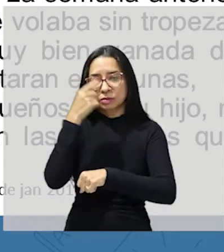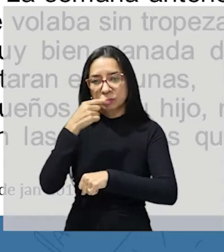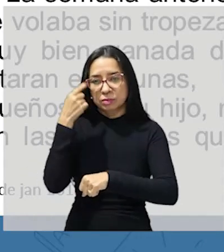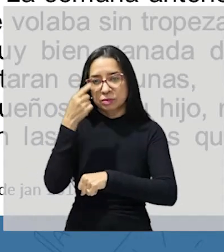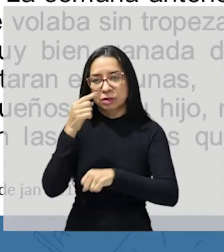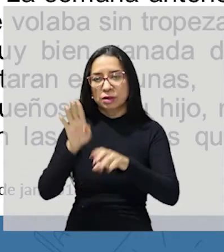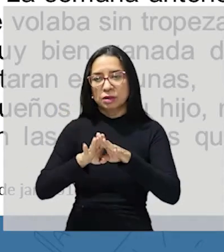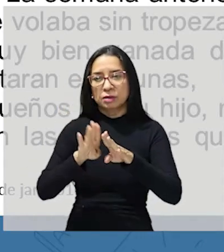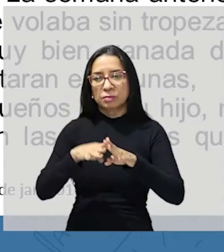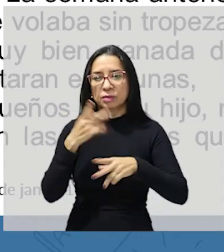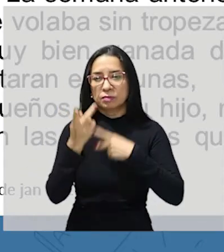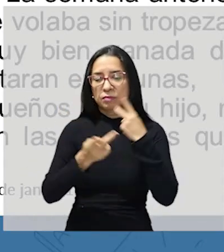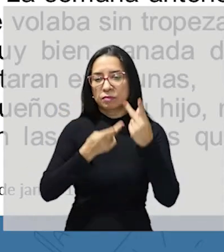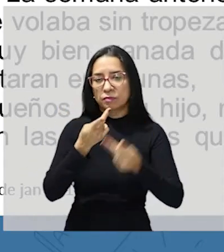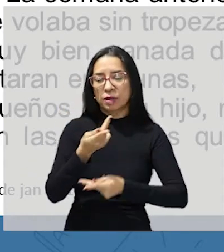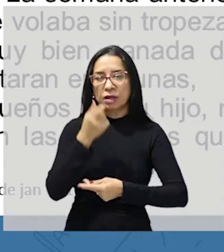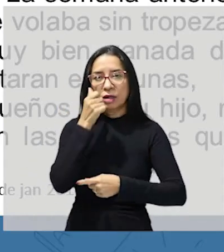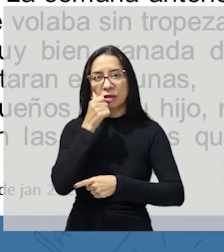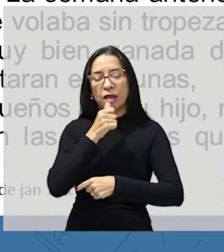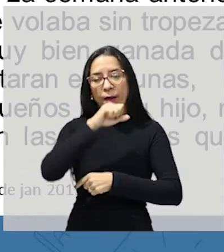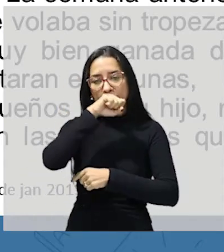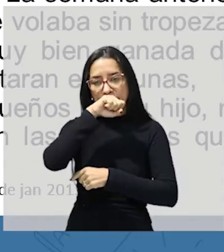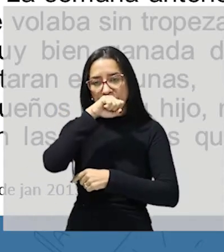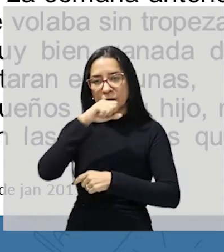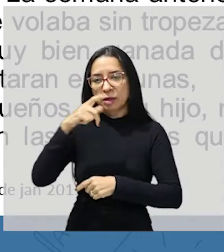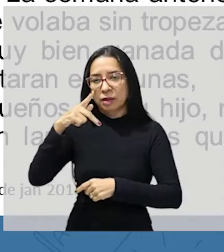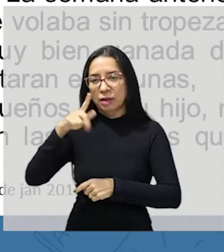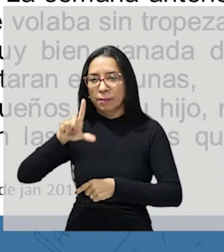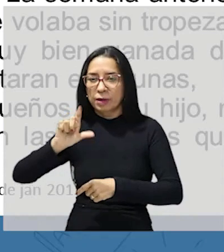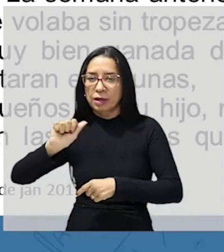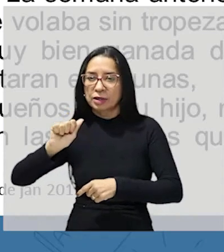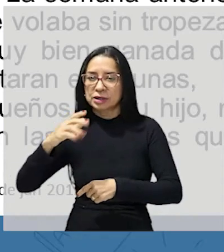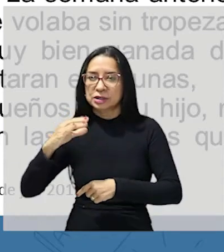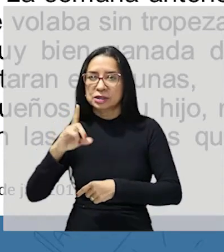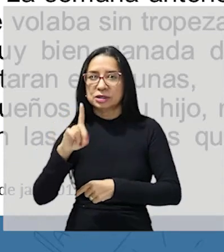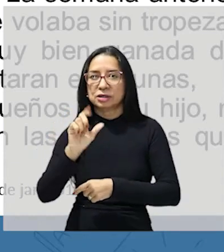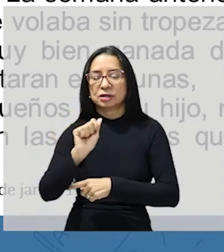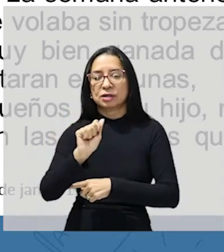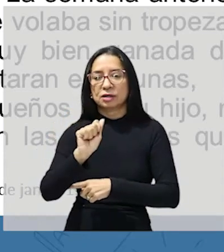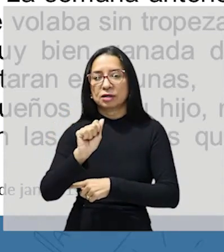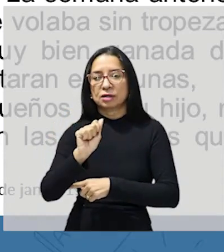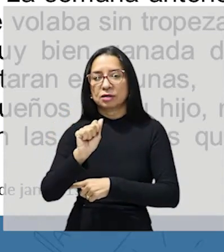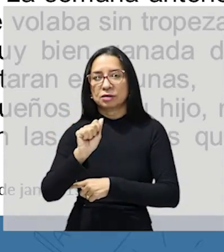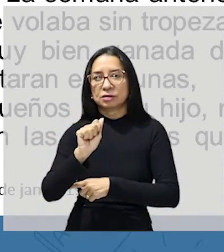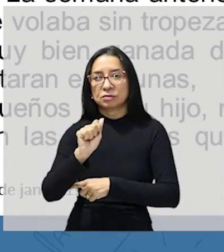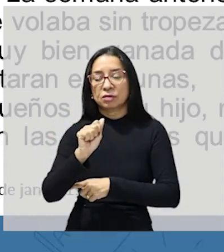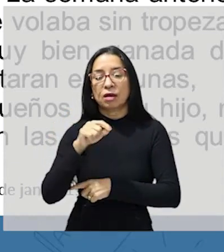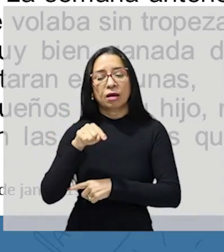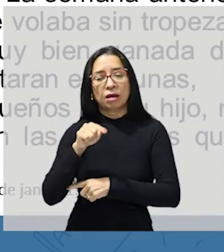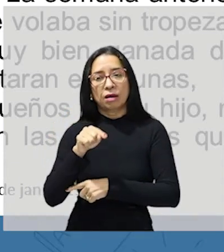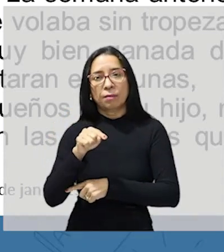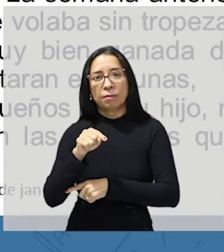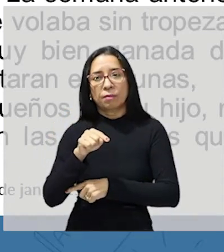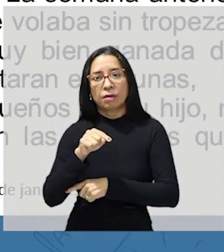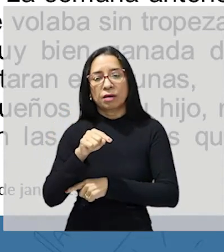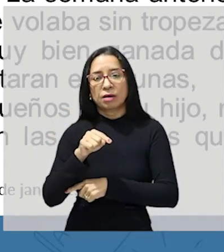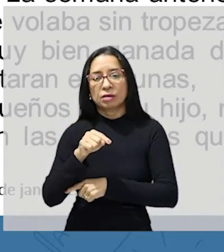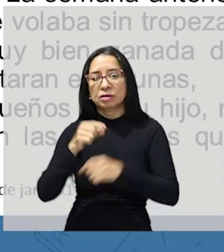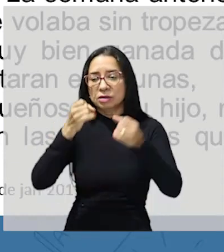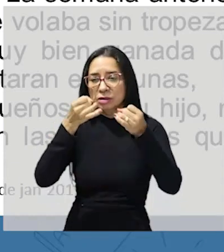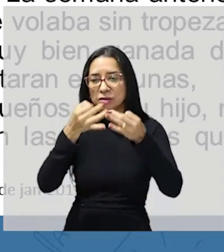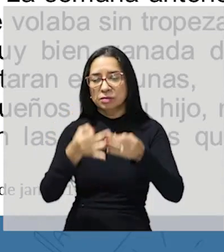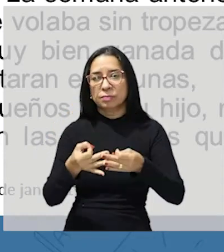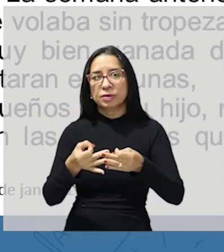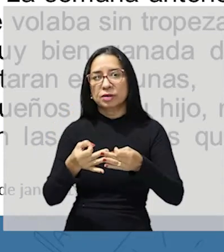sua mãe. E a sua mãe que conta essa situação aqui, que ele sonhou, né, com a sua própria